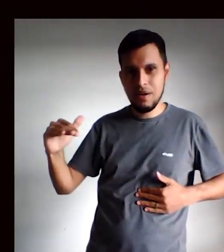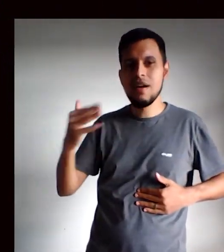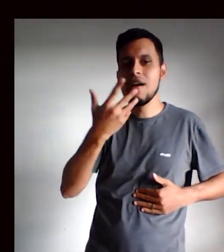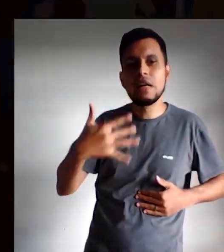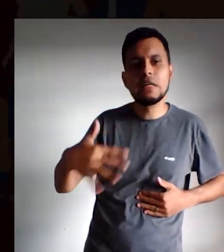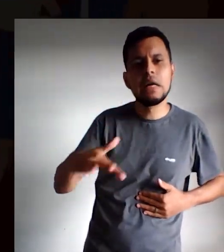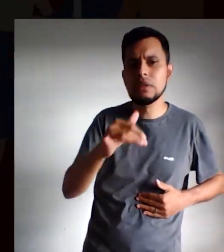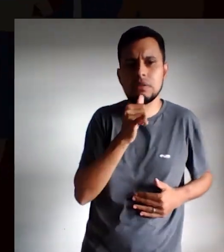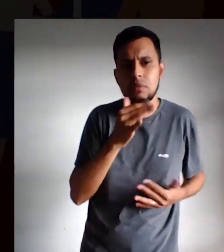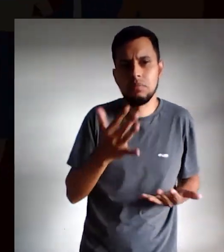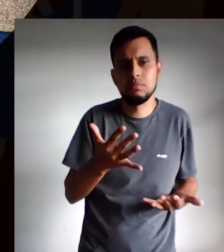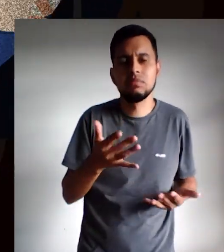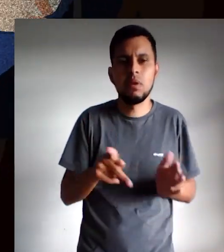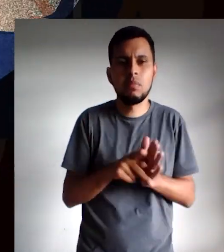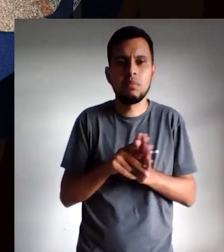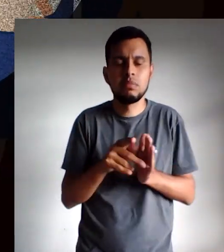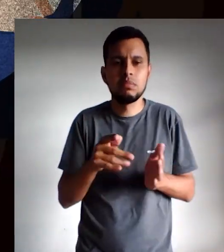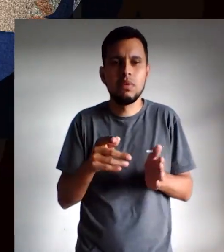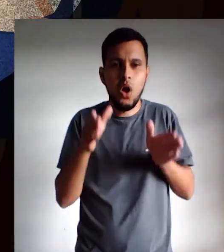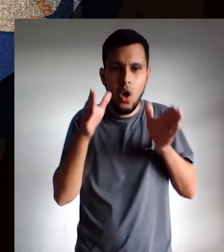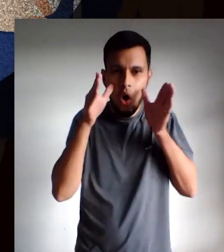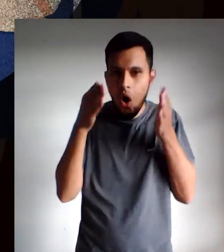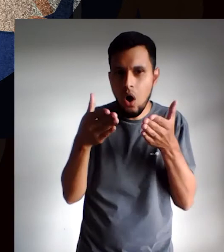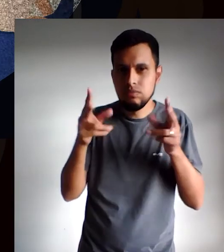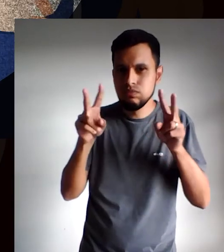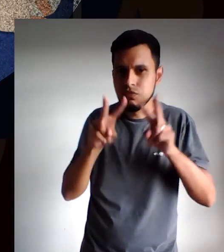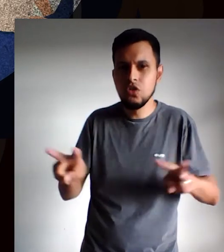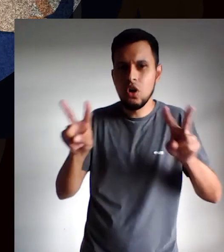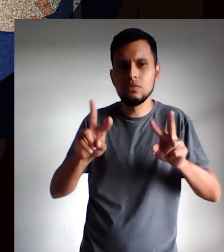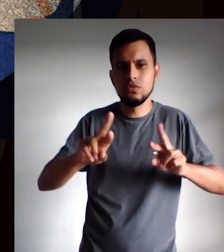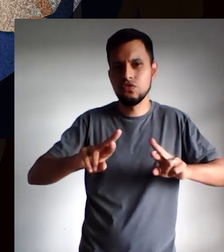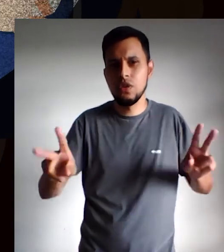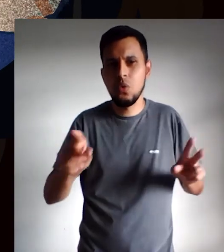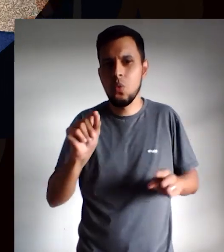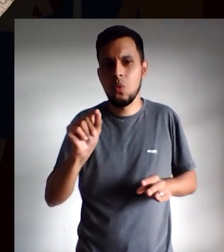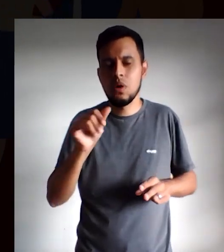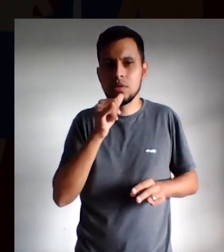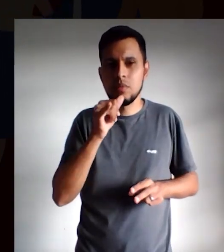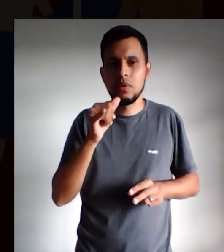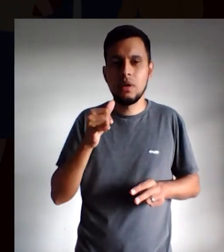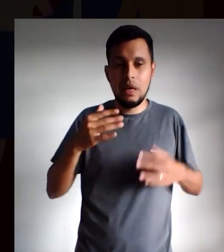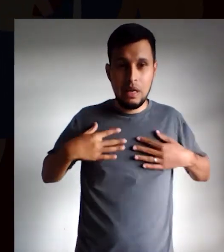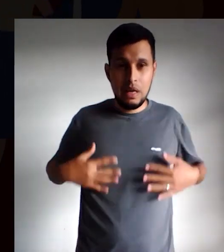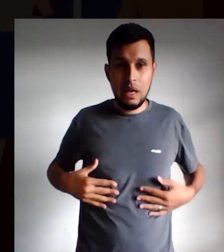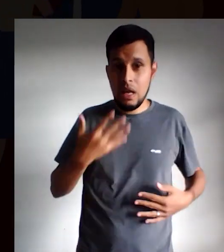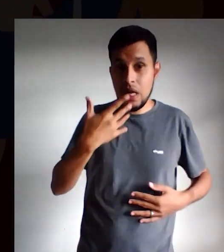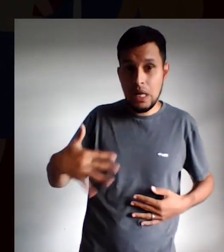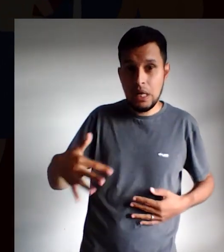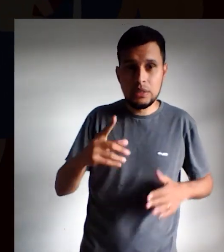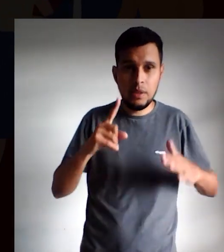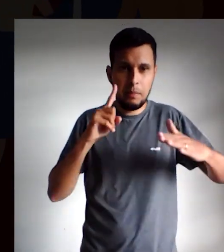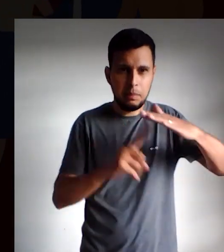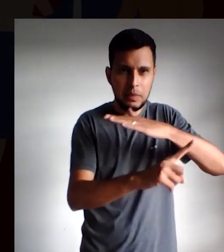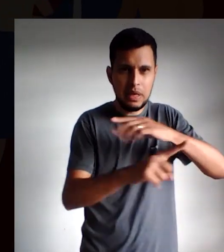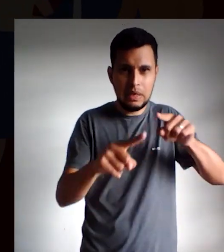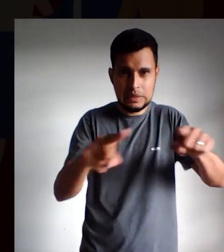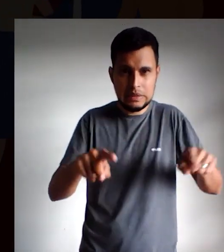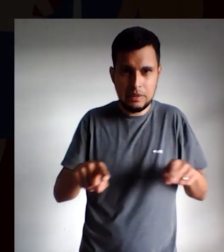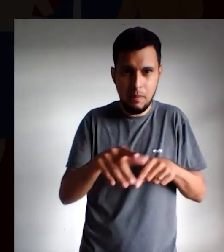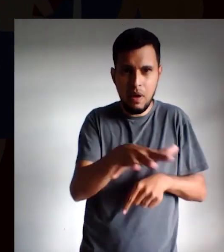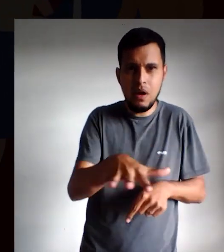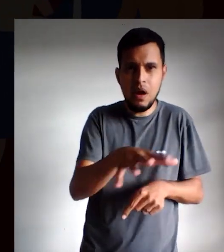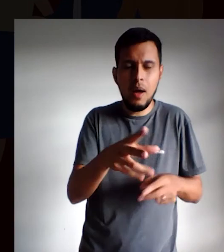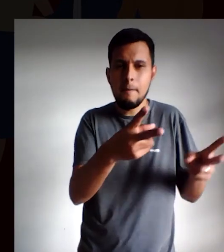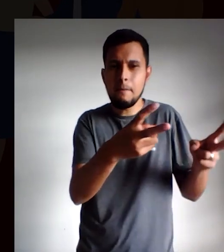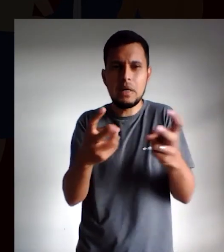de outras maneiras, não? Olhares que não são apenas esse olhar central, né? Então, o corpo de uma criança usufrui do espaço de outra maneira. Então, esse programa